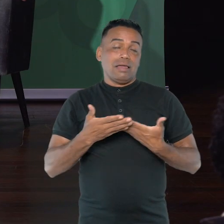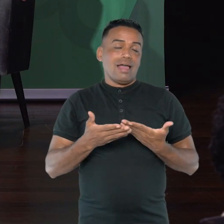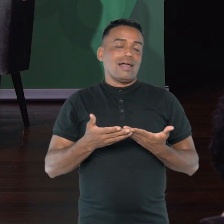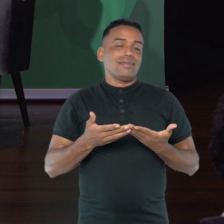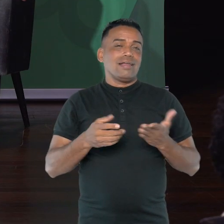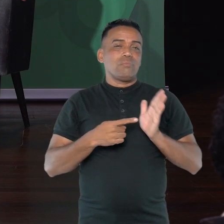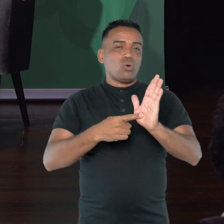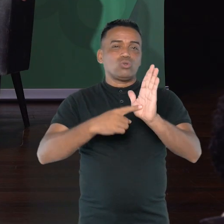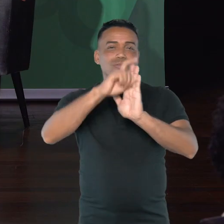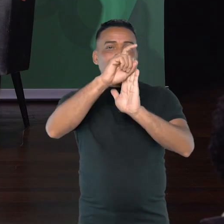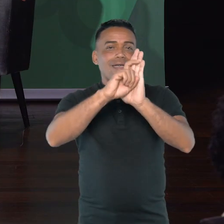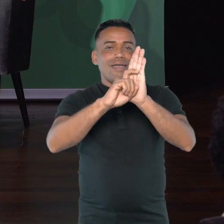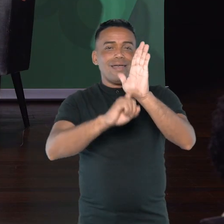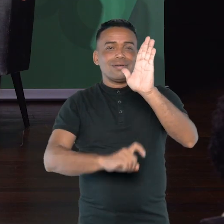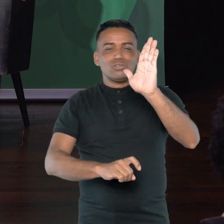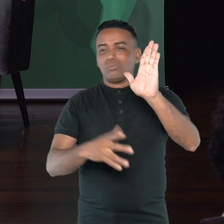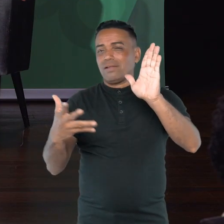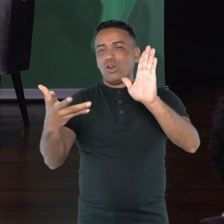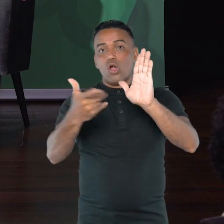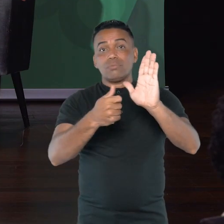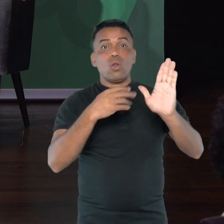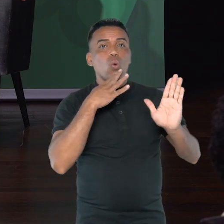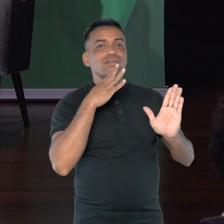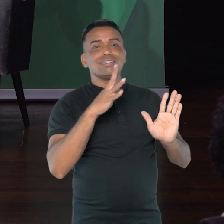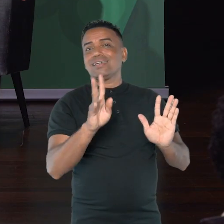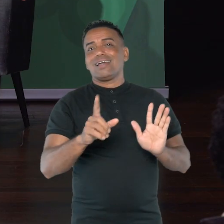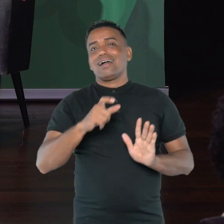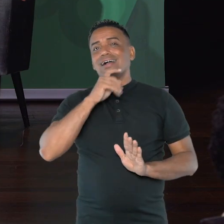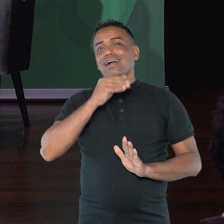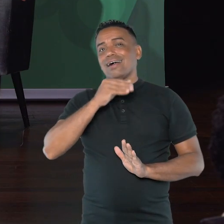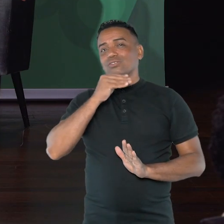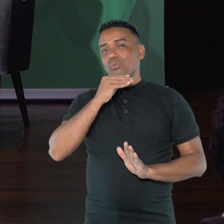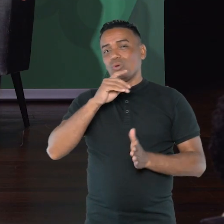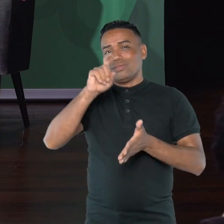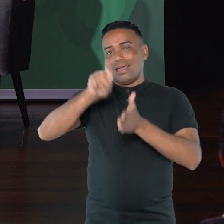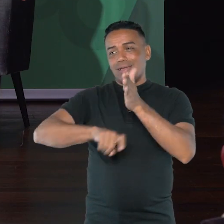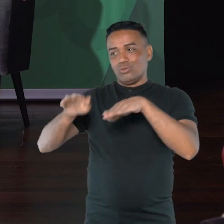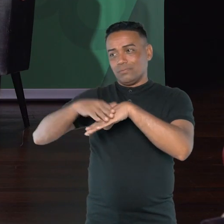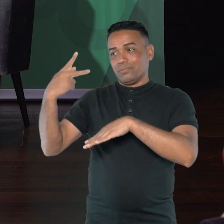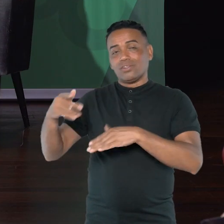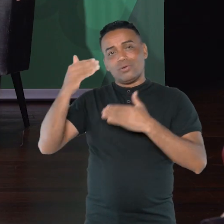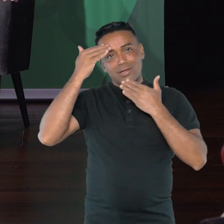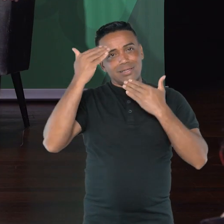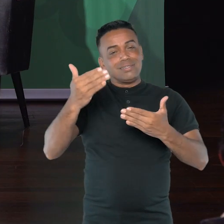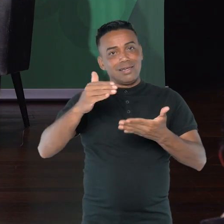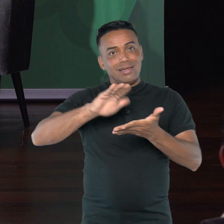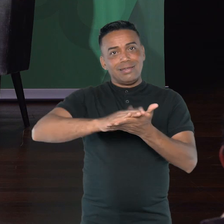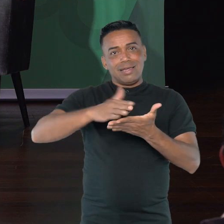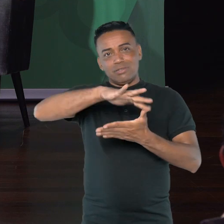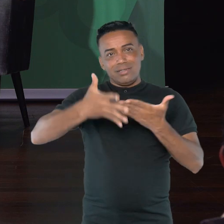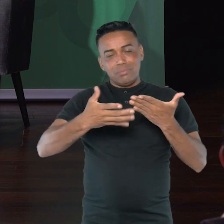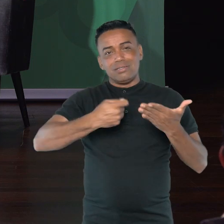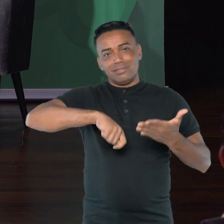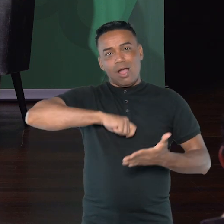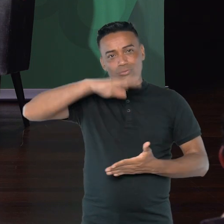quedas. Né? E ele retratou maravilhosamente aquela história sem ter conhecido. Maravilha. Bem, eu quero agradecer aqui o trabalho